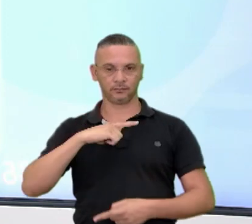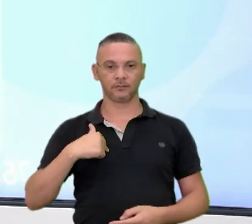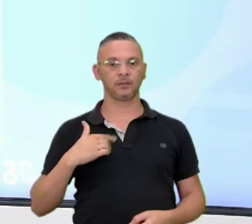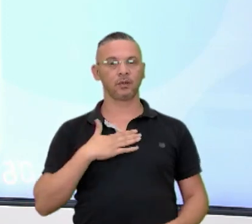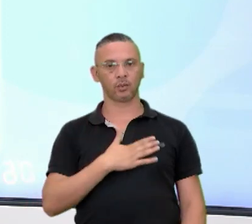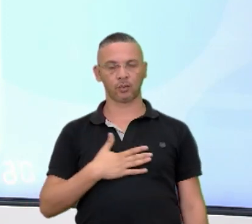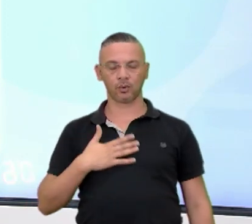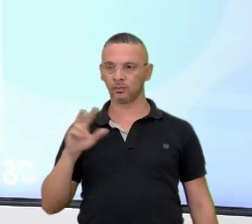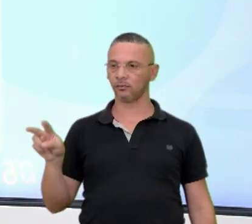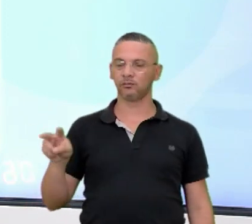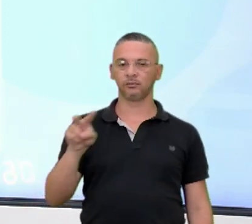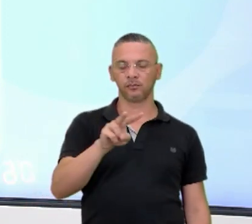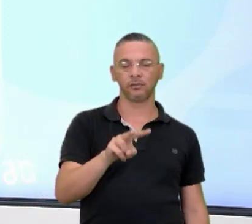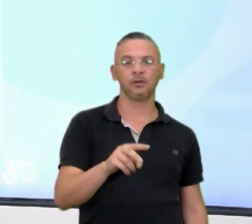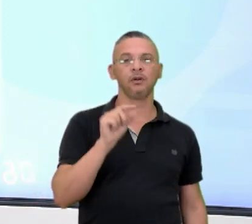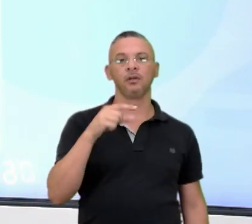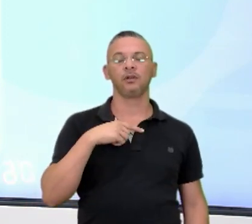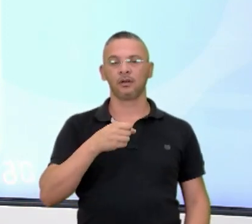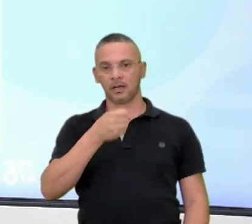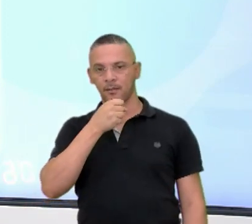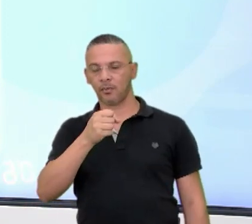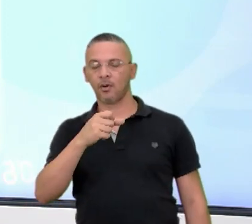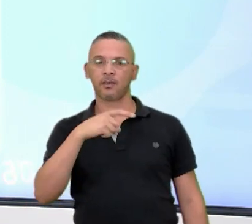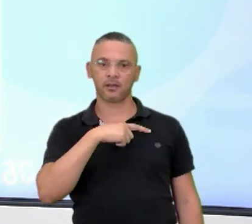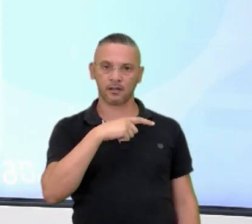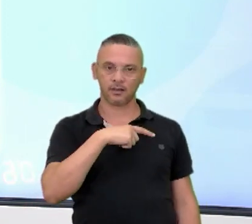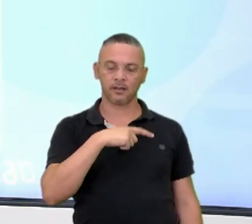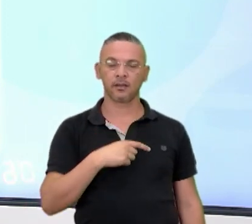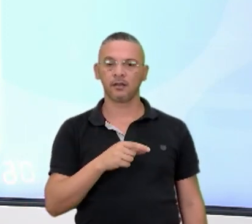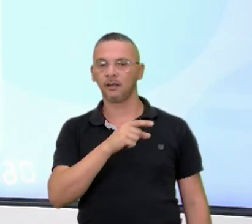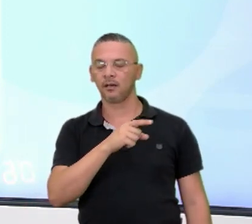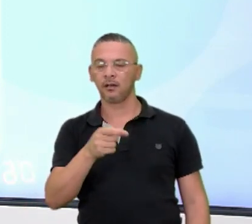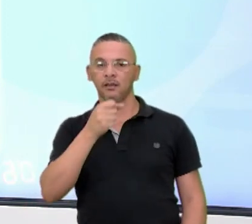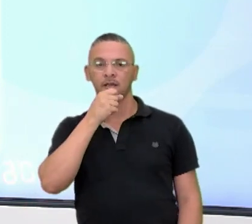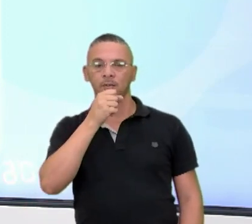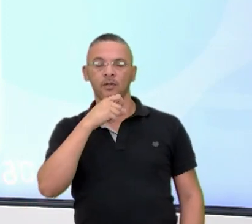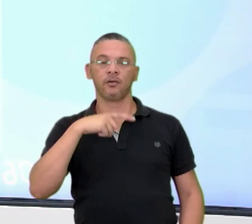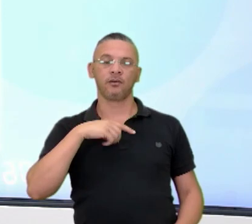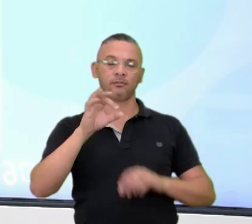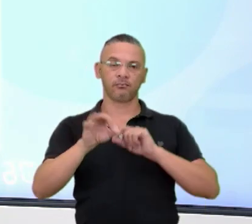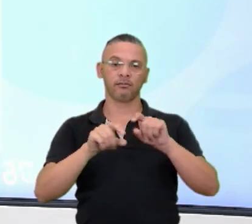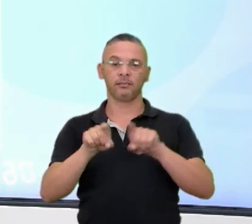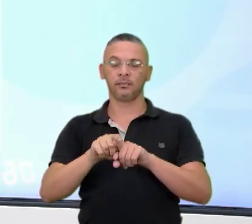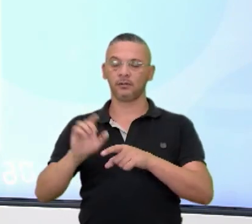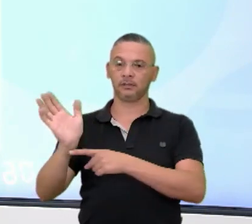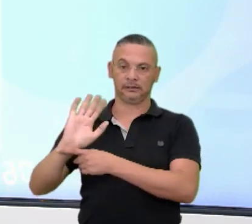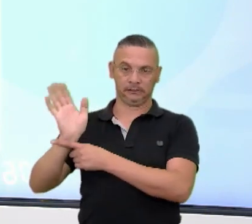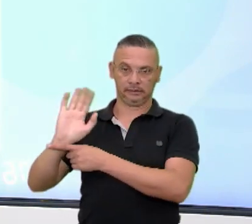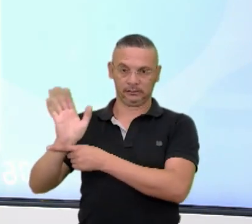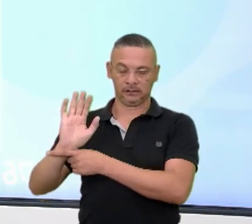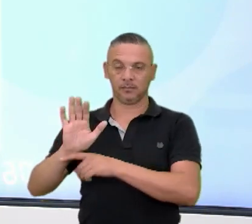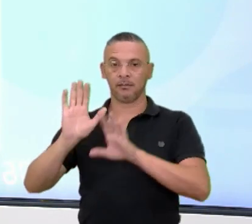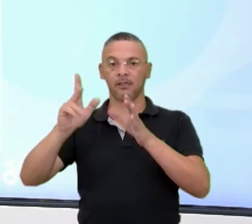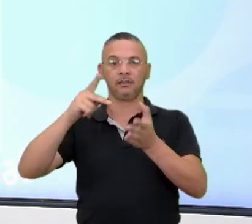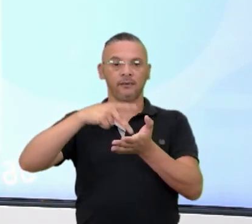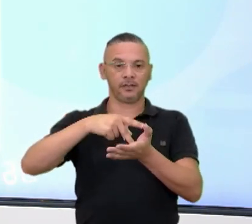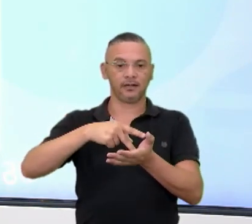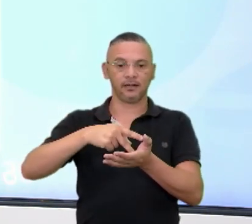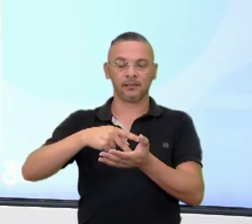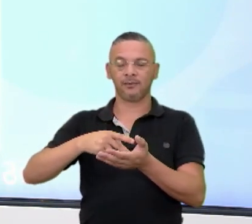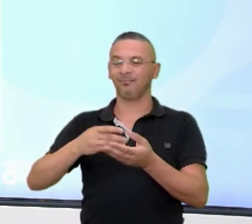100 mídias diferentes, jornal, rádio, quando é jornal, rádio, TV, tudo. E todos